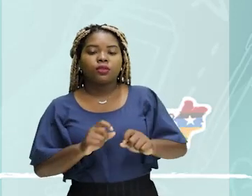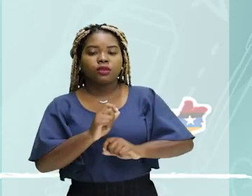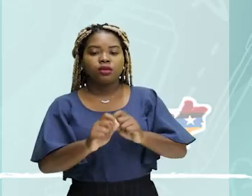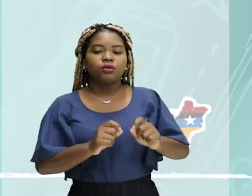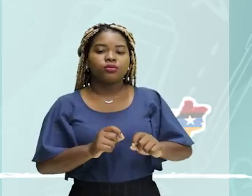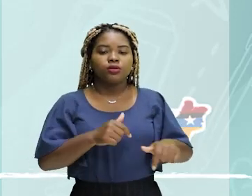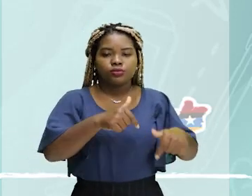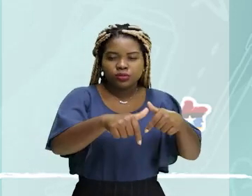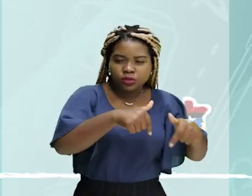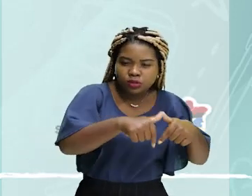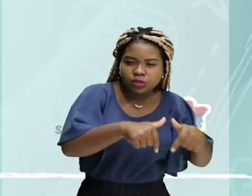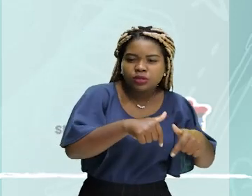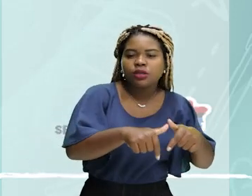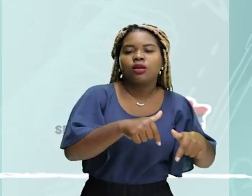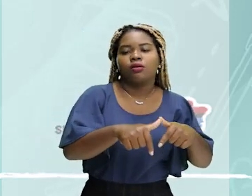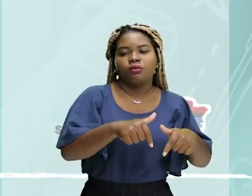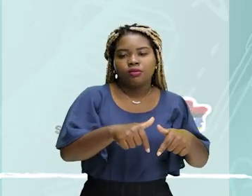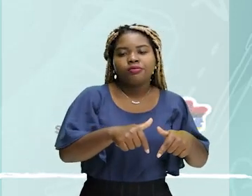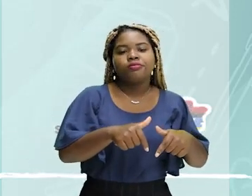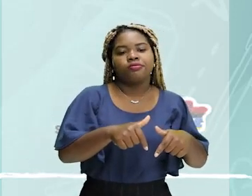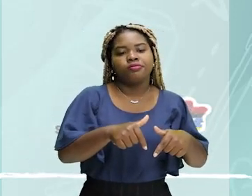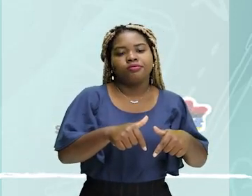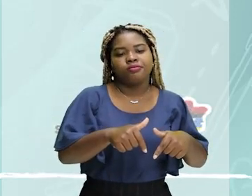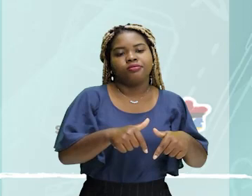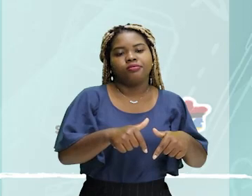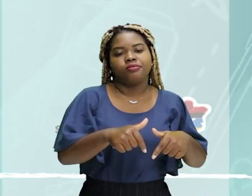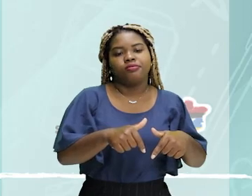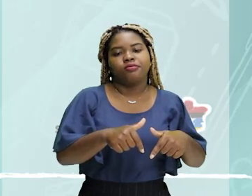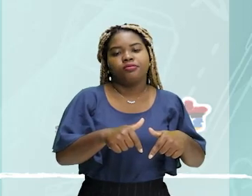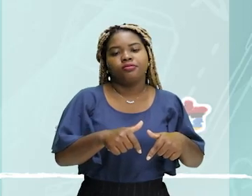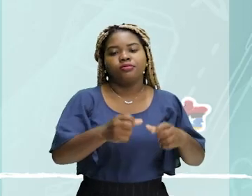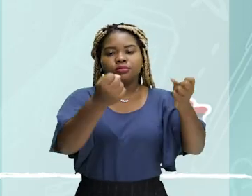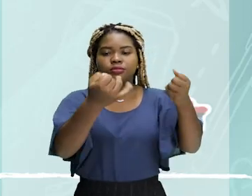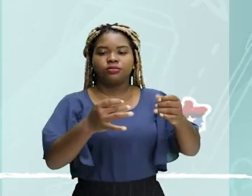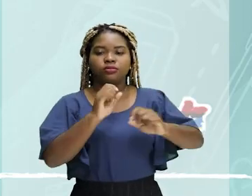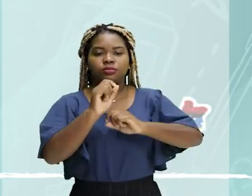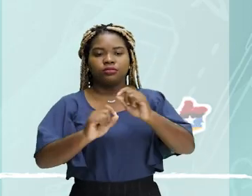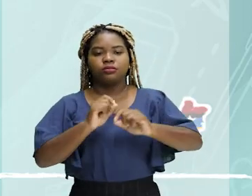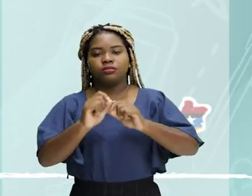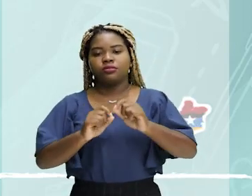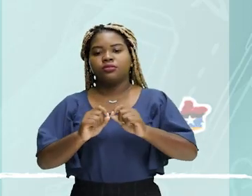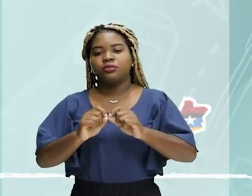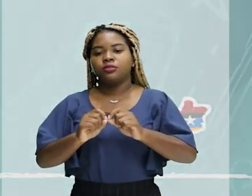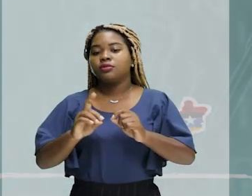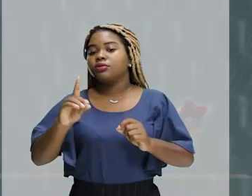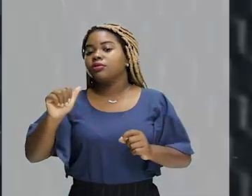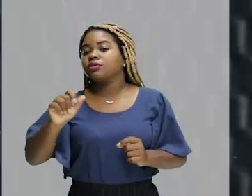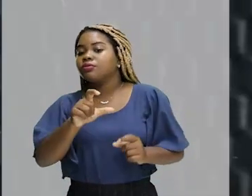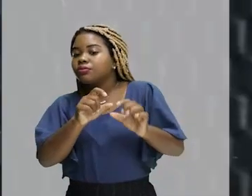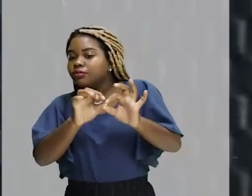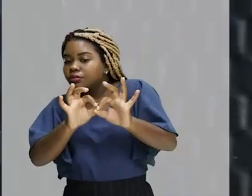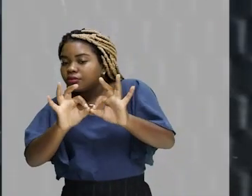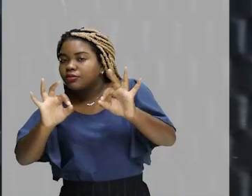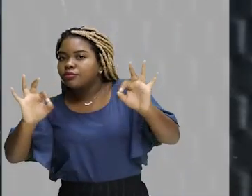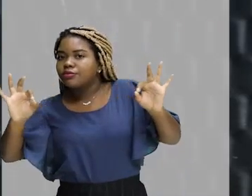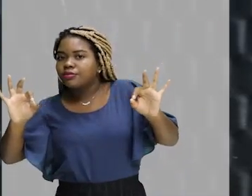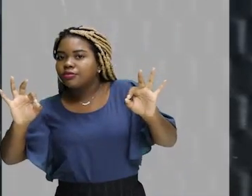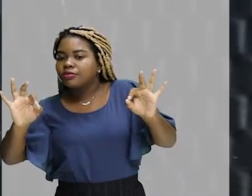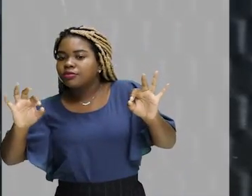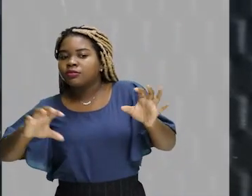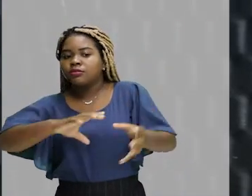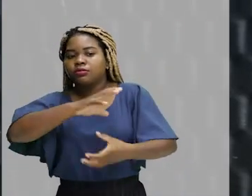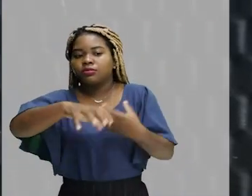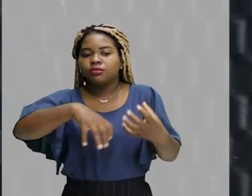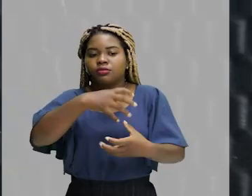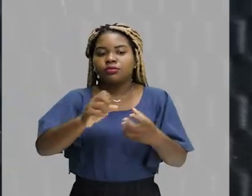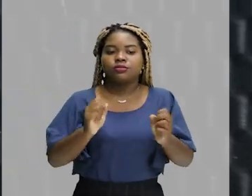e a força do puritanismo ajudam a explicar o pioneirismo na Revolução Industrial. Bom,